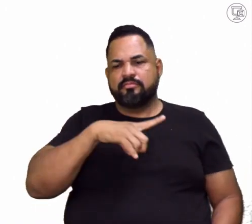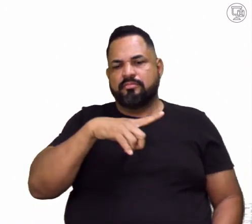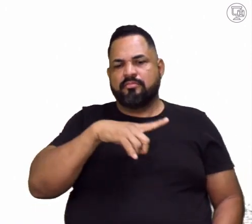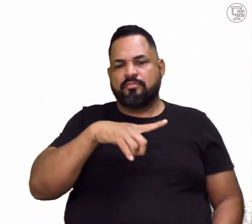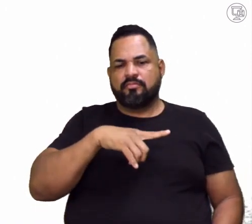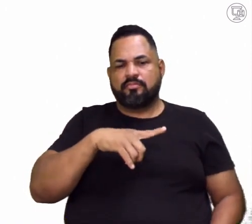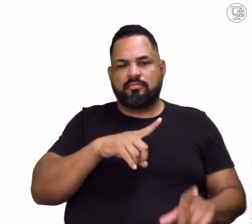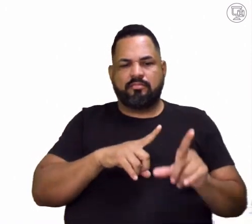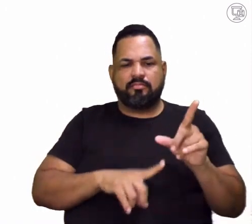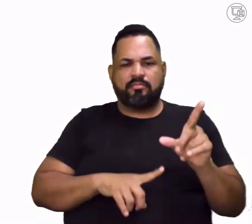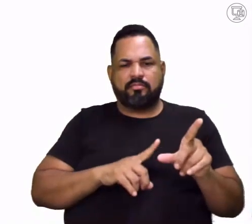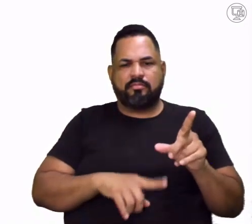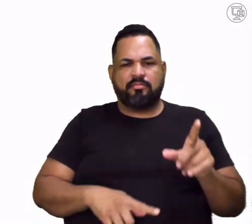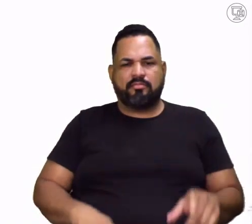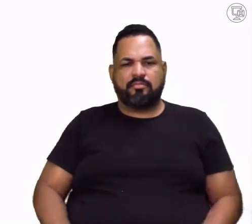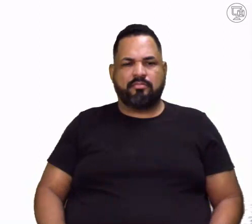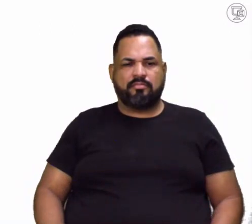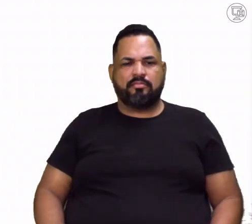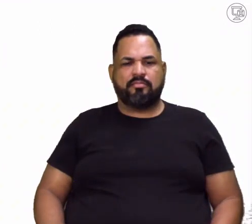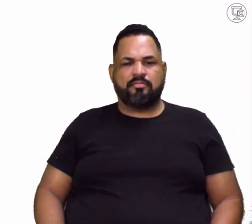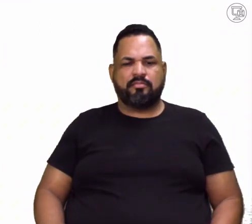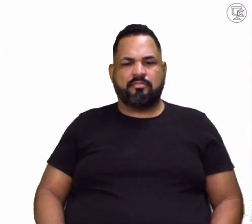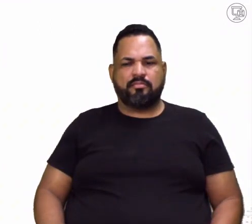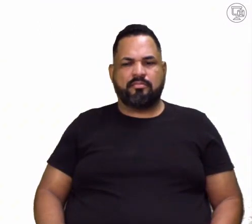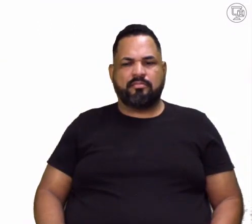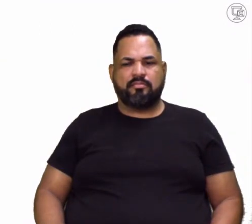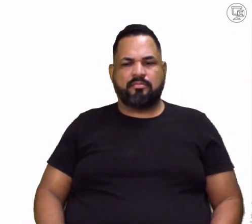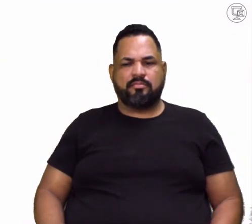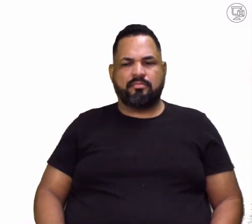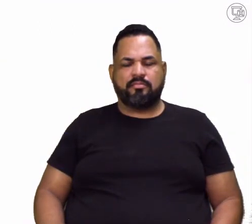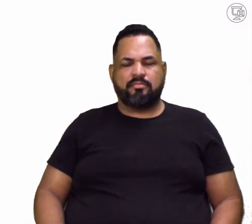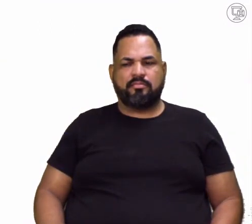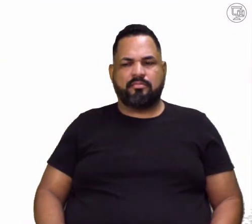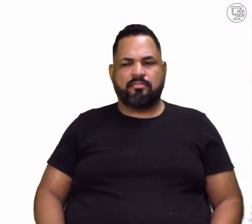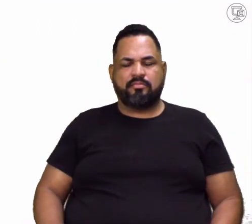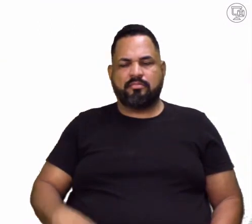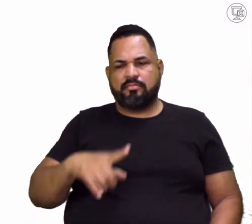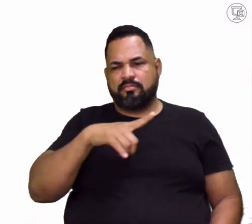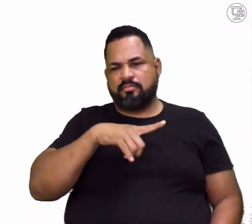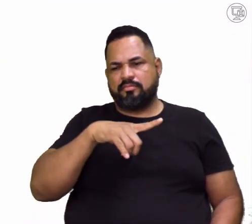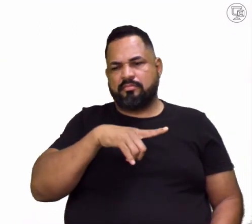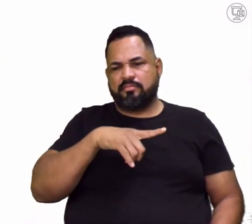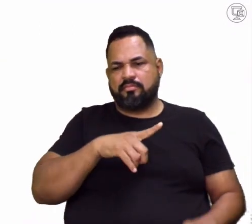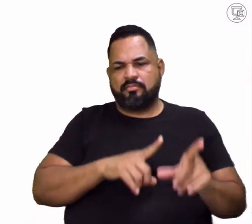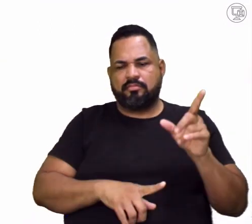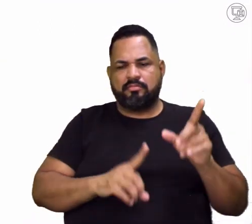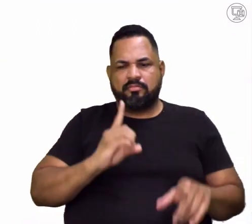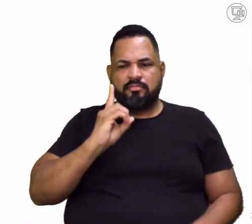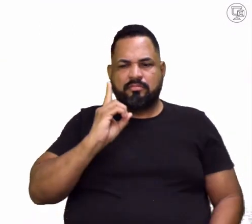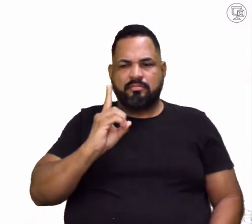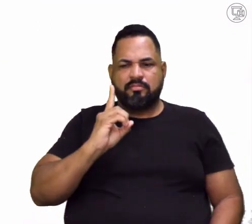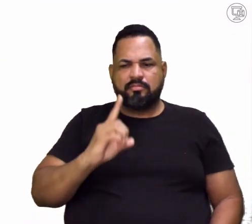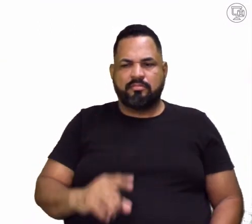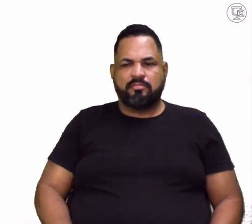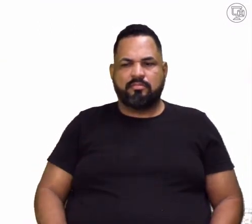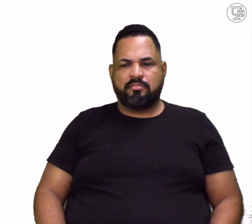aí a letra Opa aqui não saiu mas temos a letra d